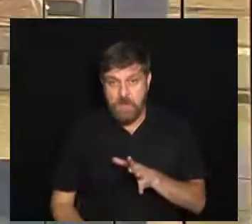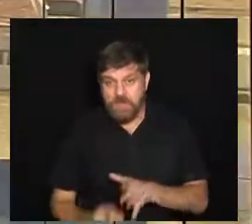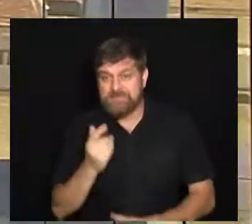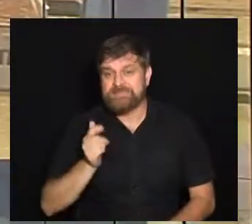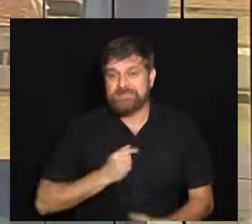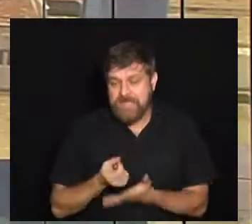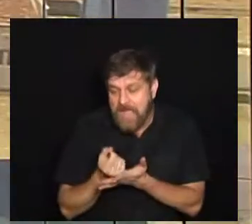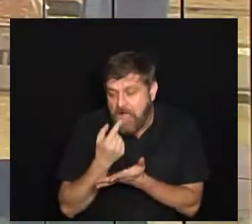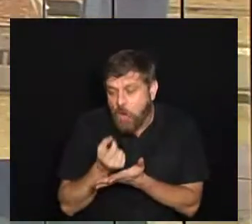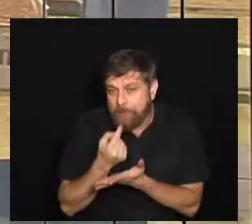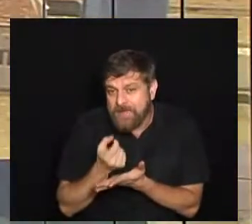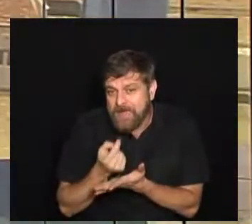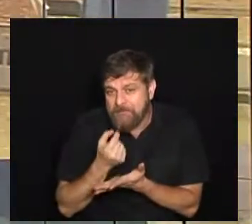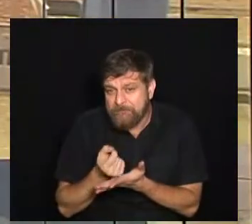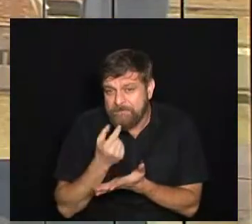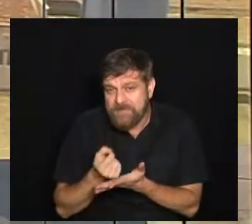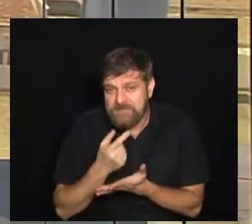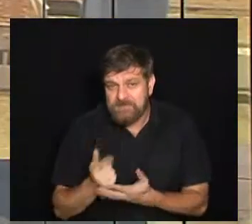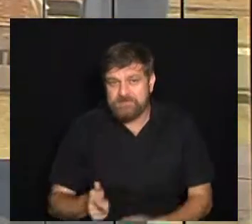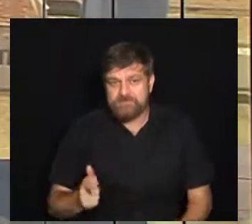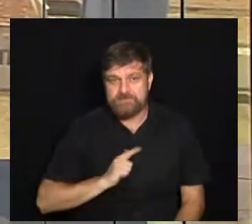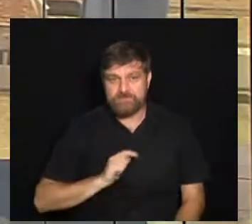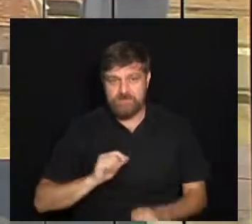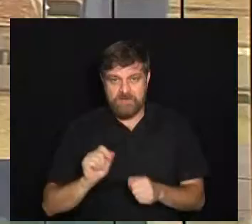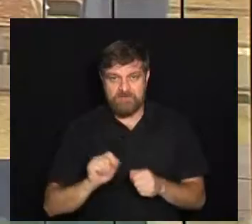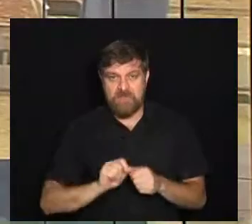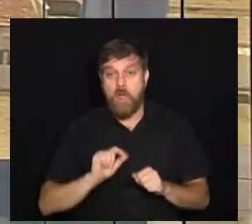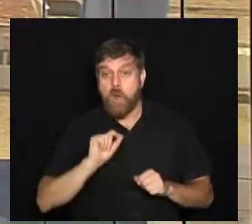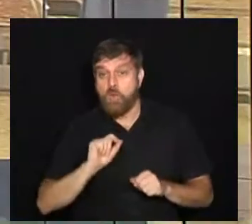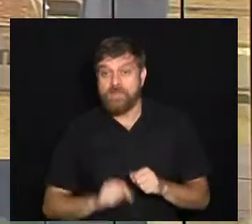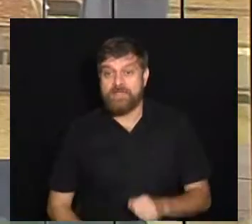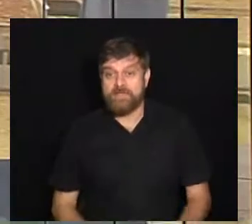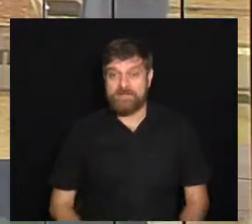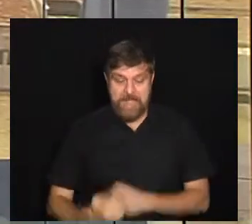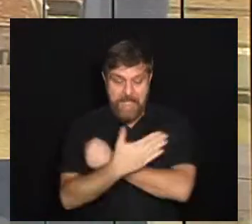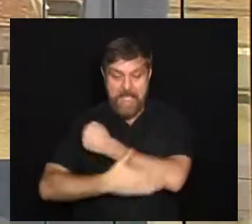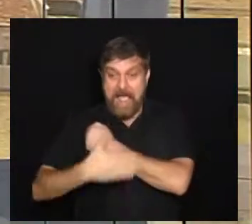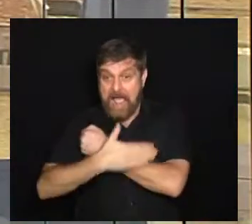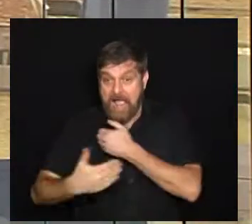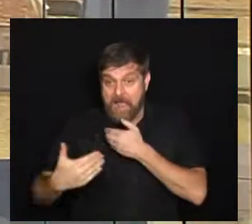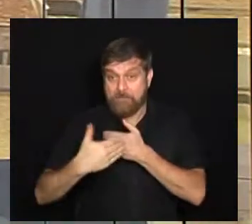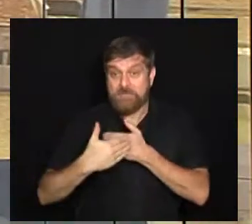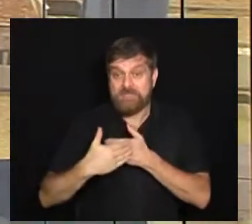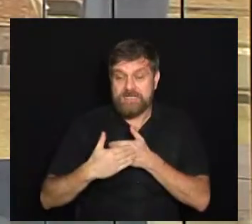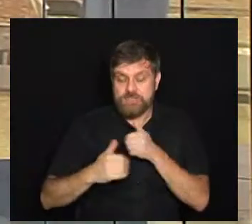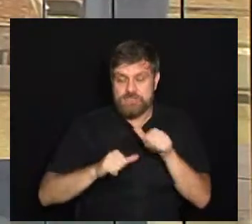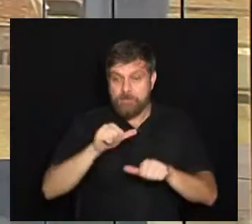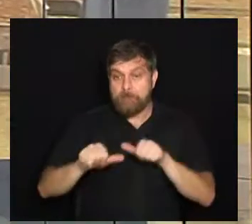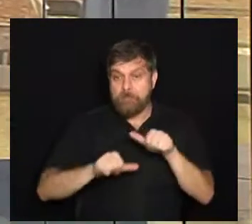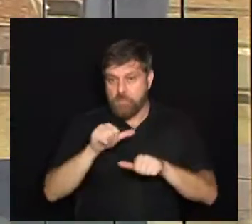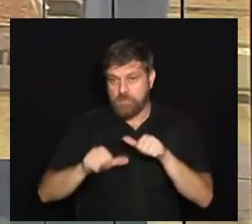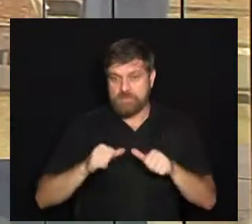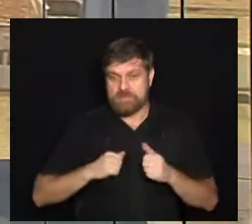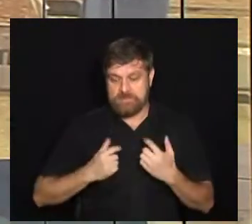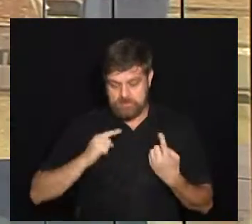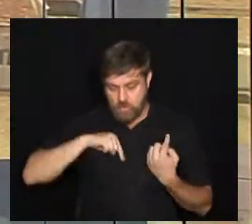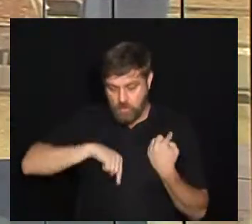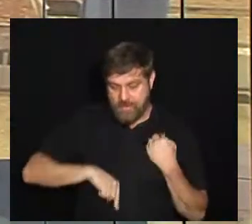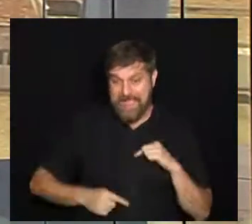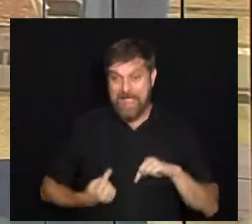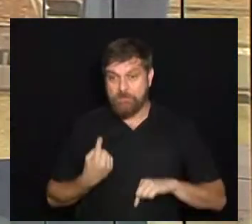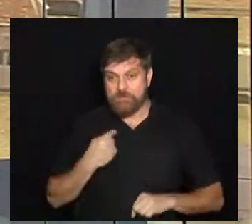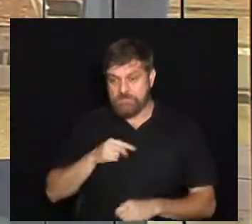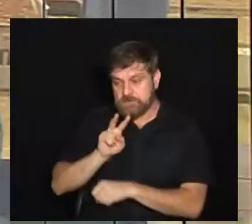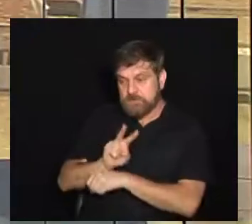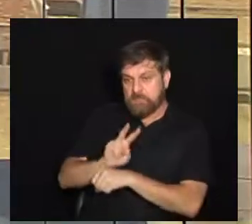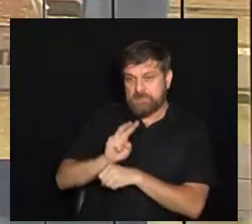que é o uso de medicamentos que são imunomoduladores ou imunossupressores né ou seja que vão mudar a o funcionamento do sistema